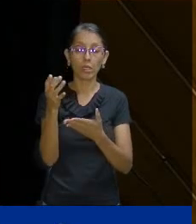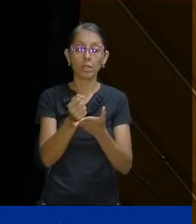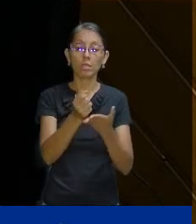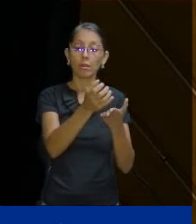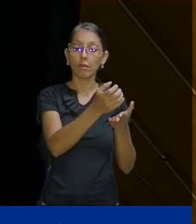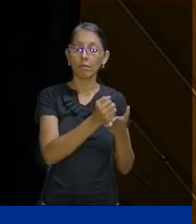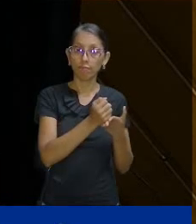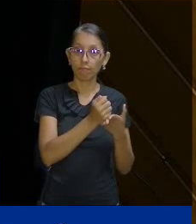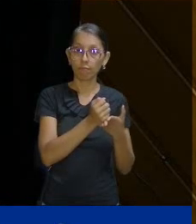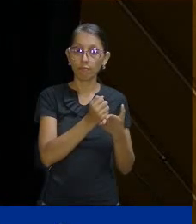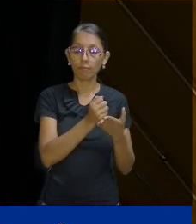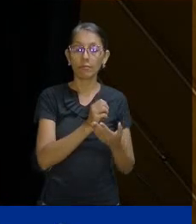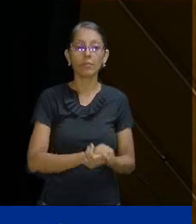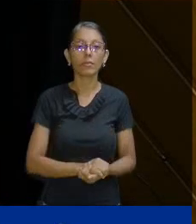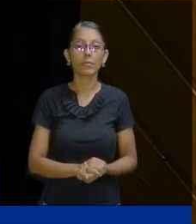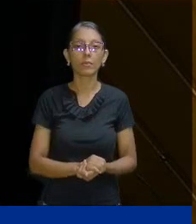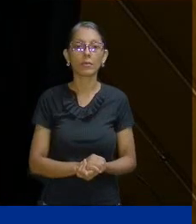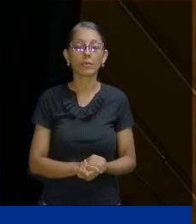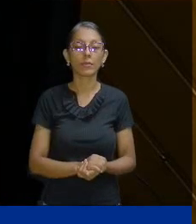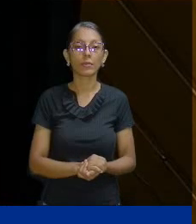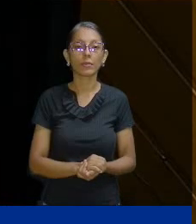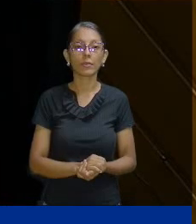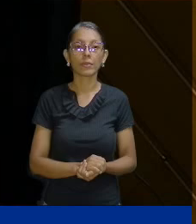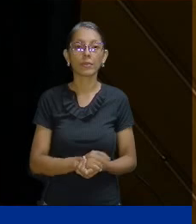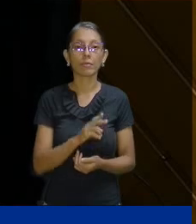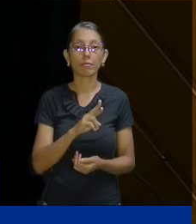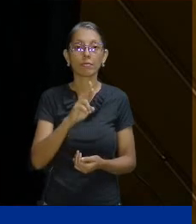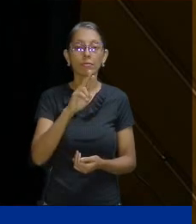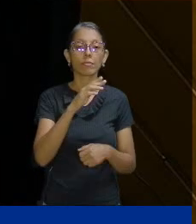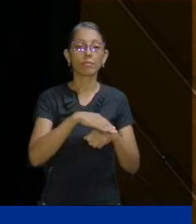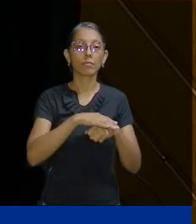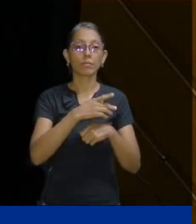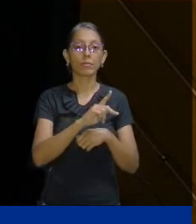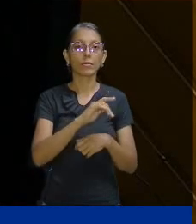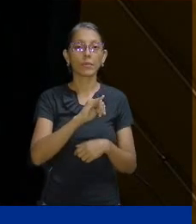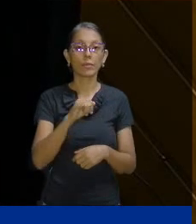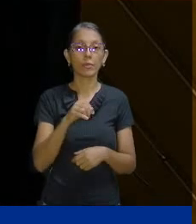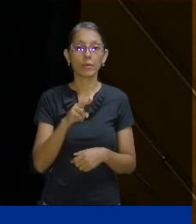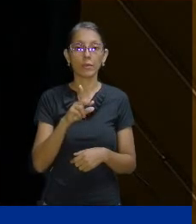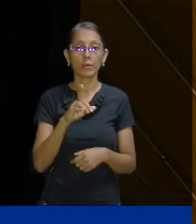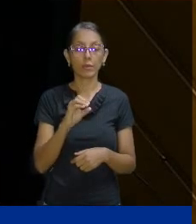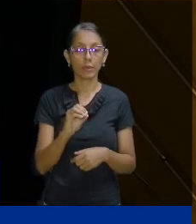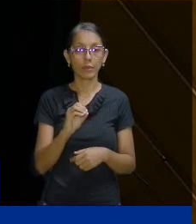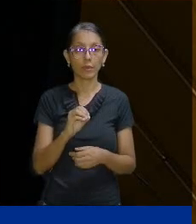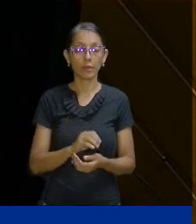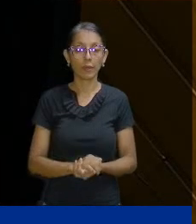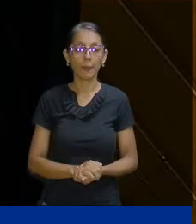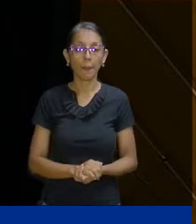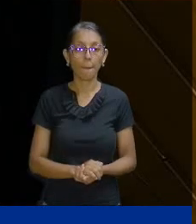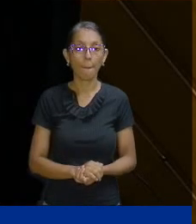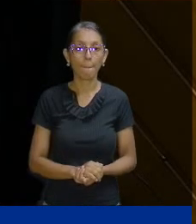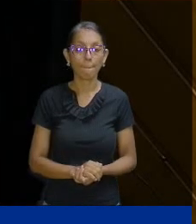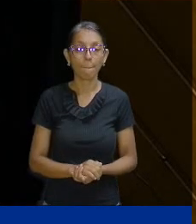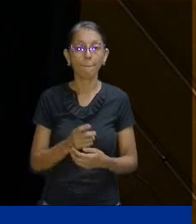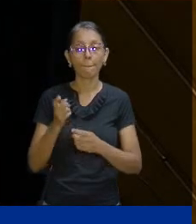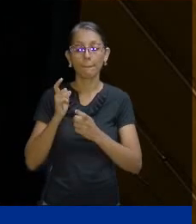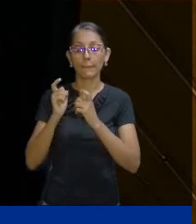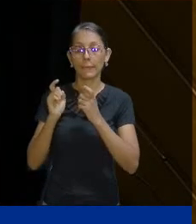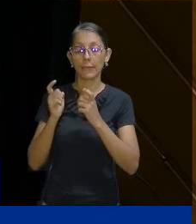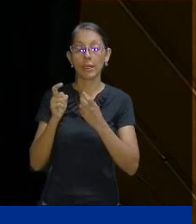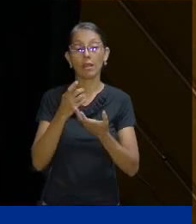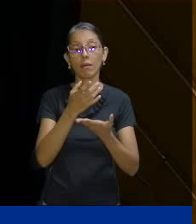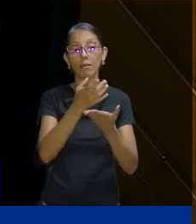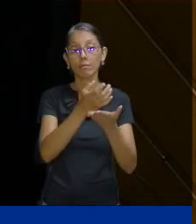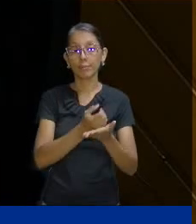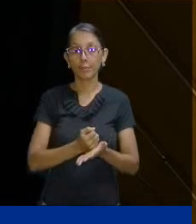identificado como um terceiro sem vínculo formal com a campanha do candidato investigado. E os diálogos extraídos